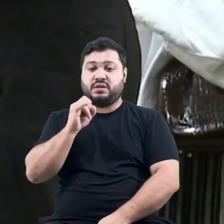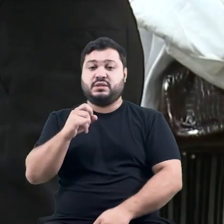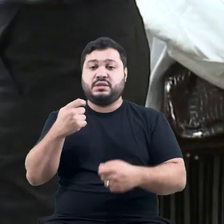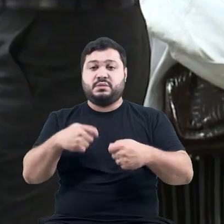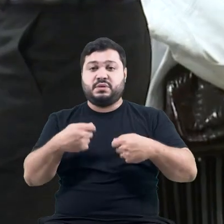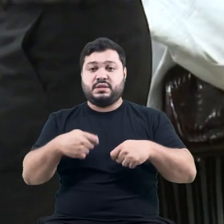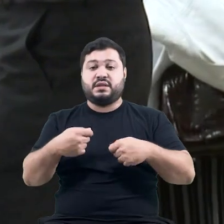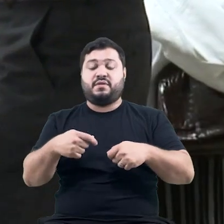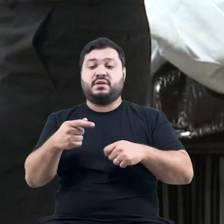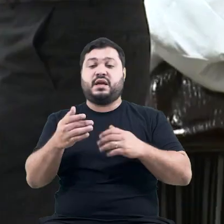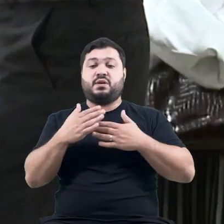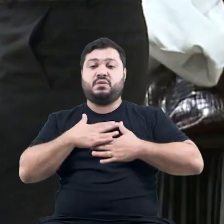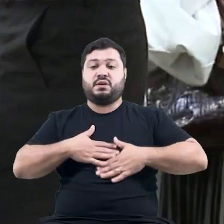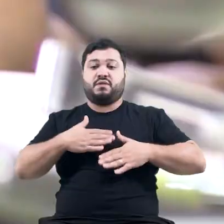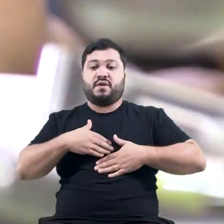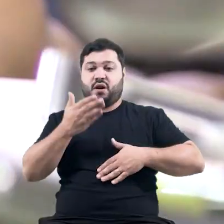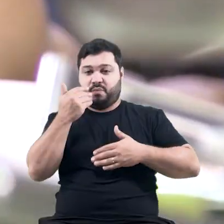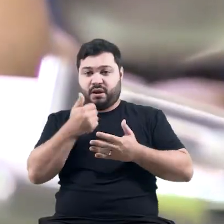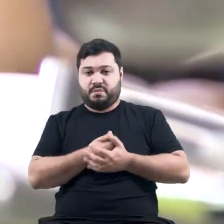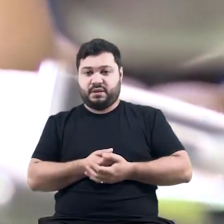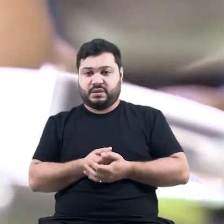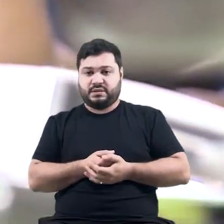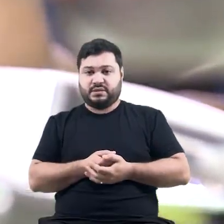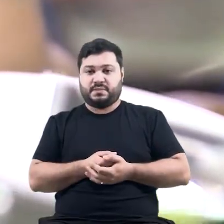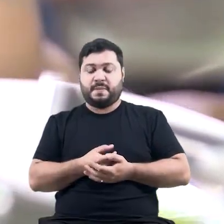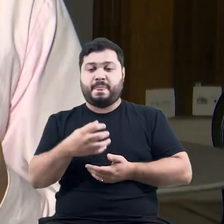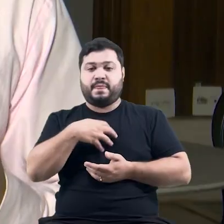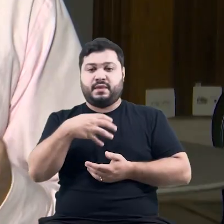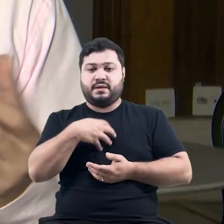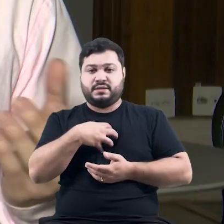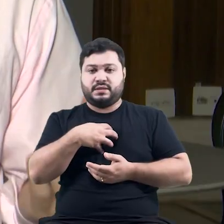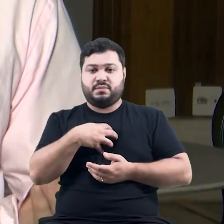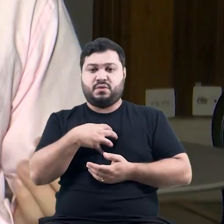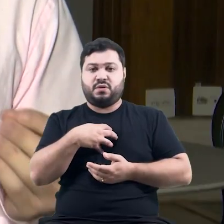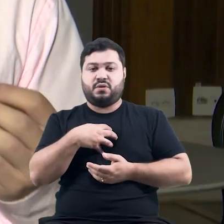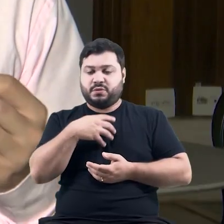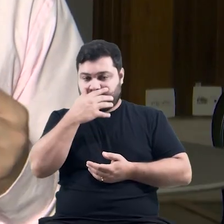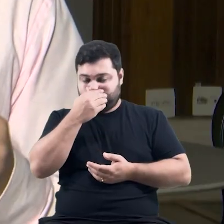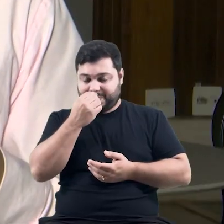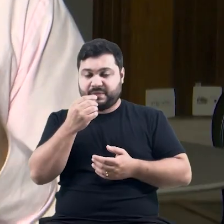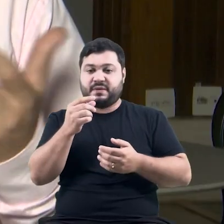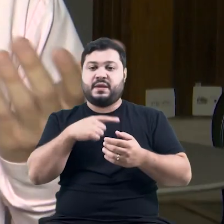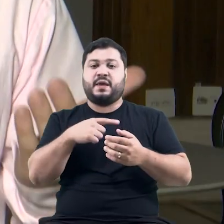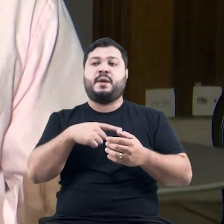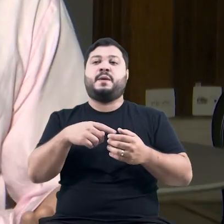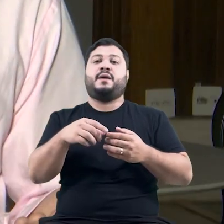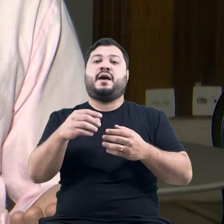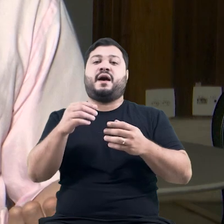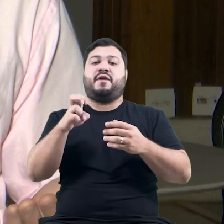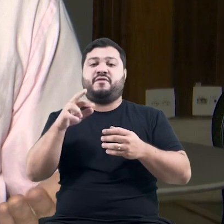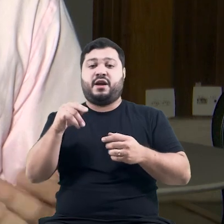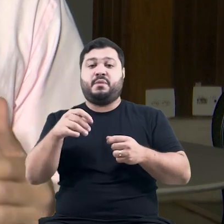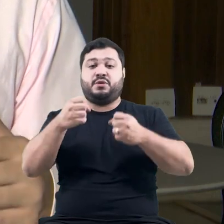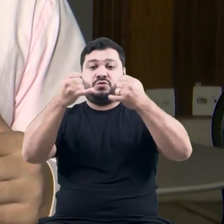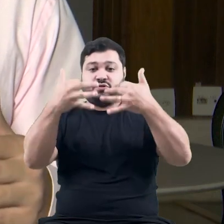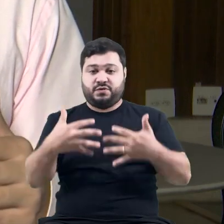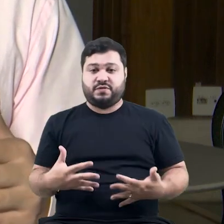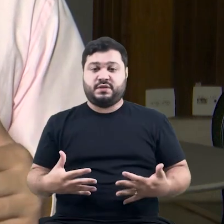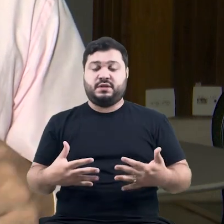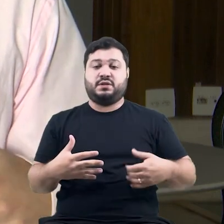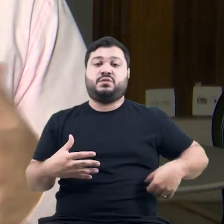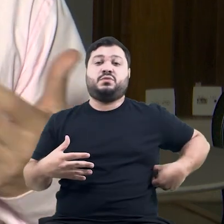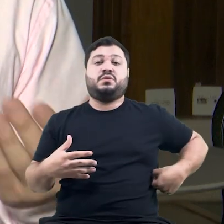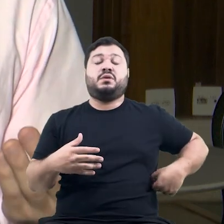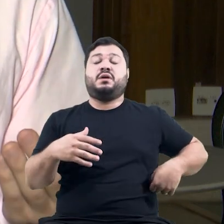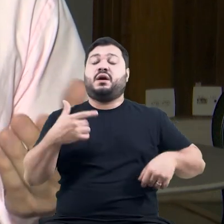funcionário quando deveria estar no seu intervalo para alimentação. Desse modo, não há dúvida quanto ao caráter indenizatório dessa verba,